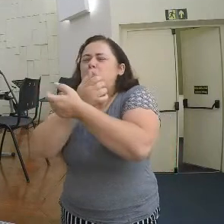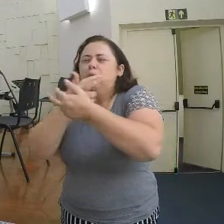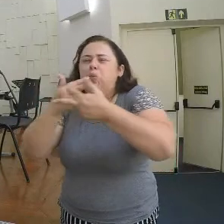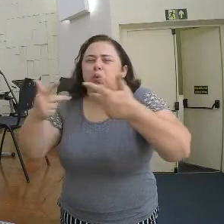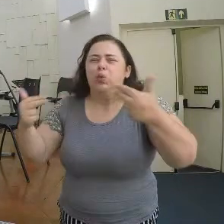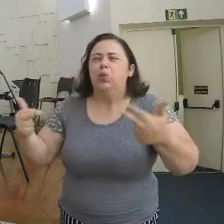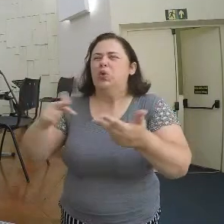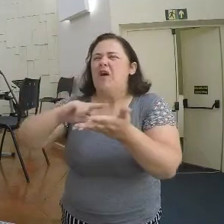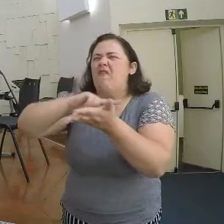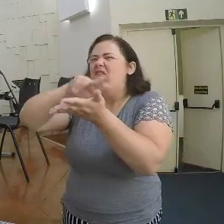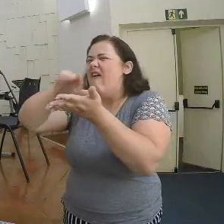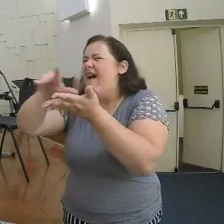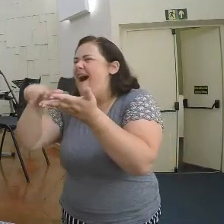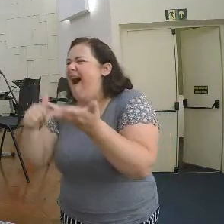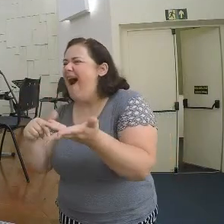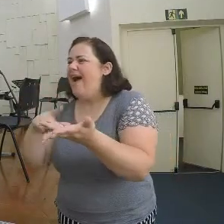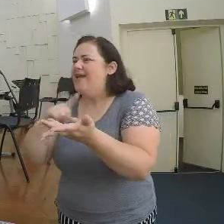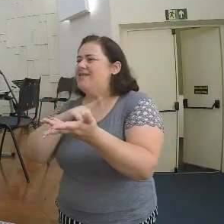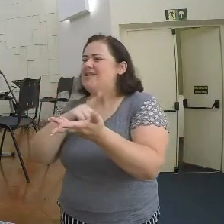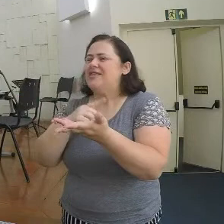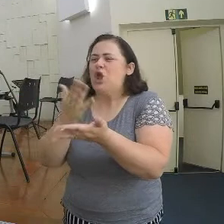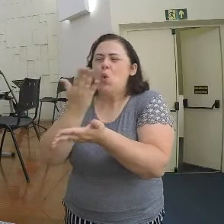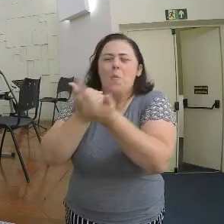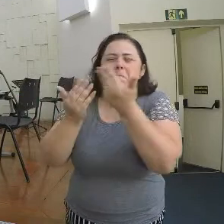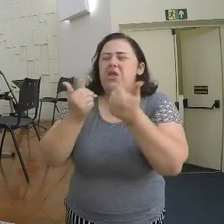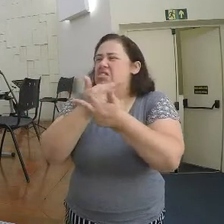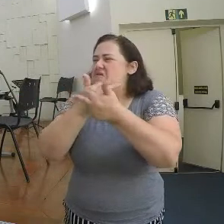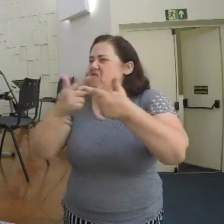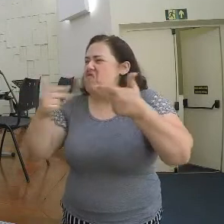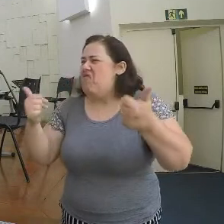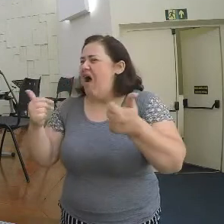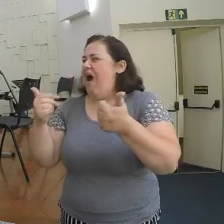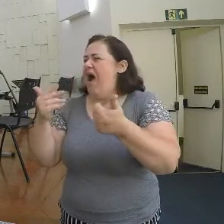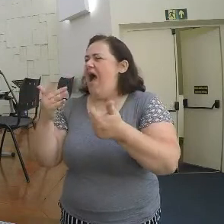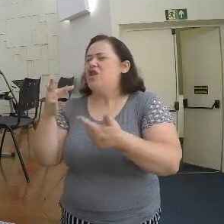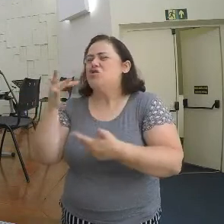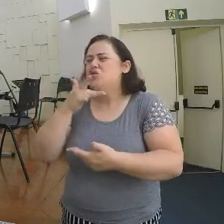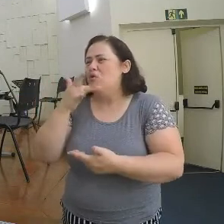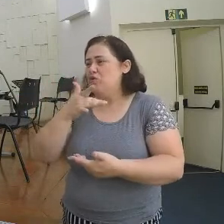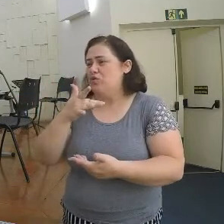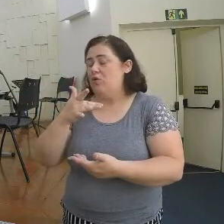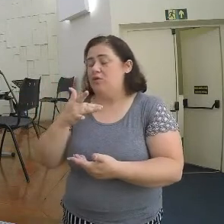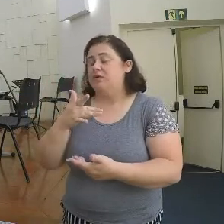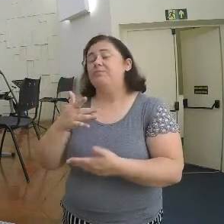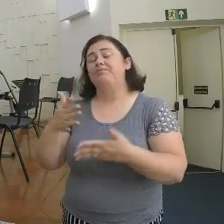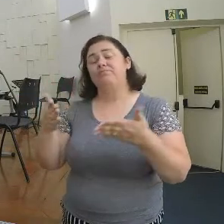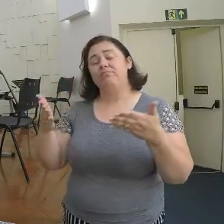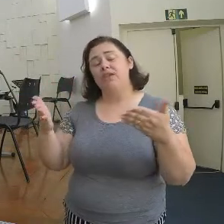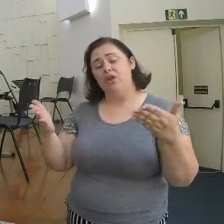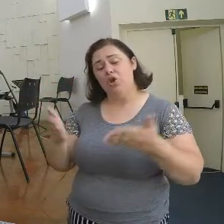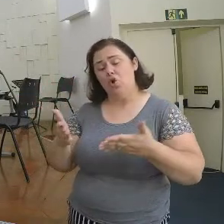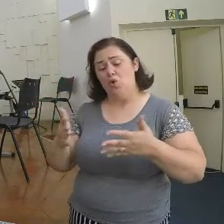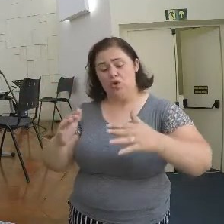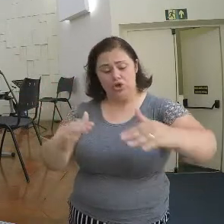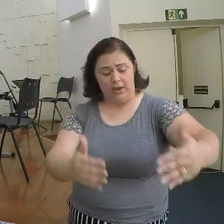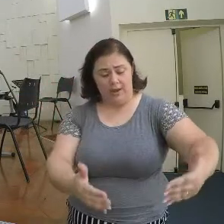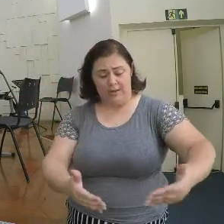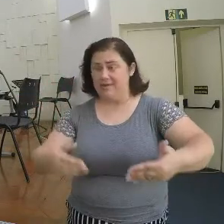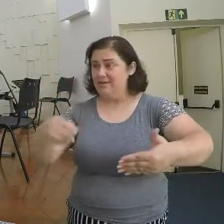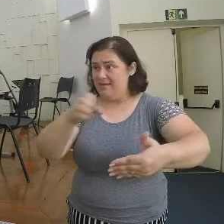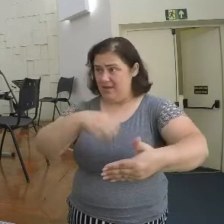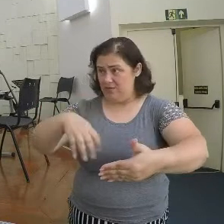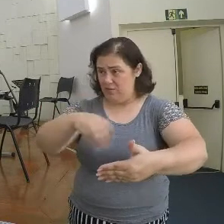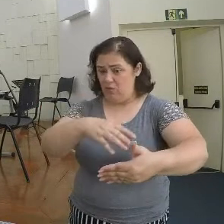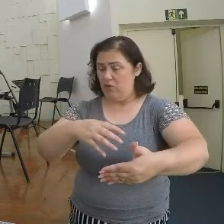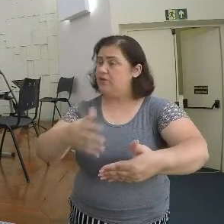Eis que agora trago as primícias dos frutos da terra que tu, ó Senhor, me deste. Então as porás perante